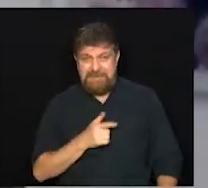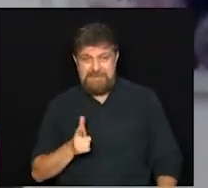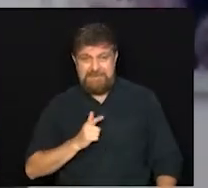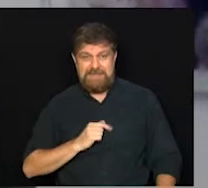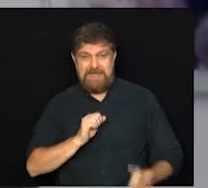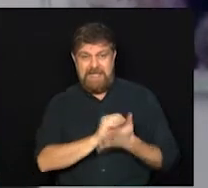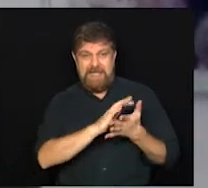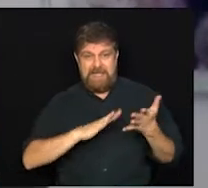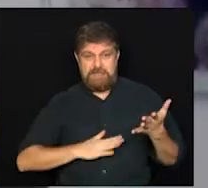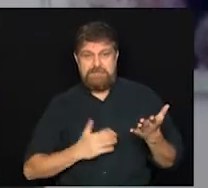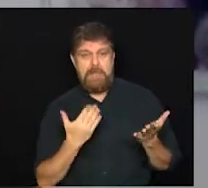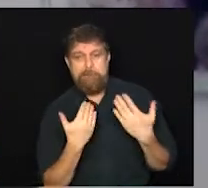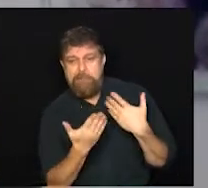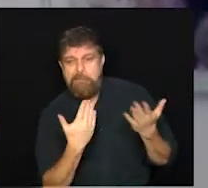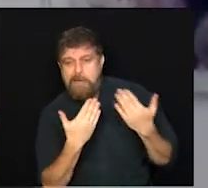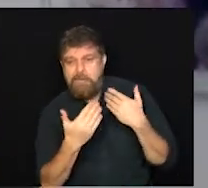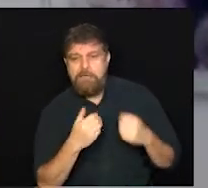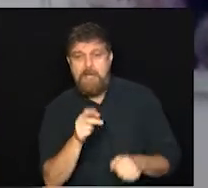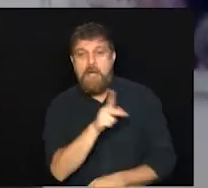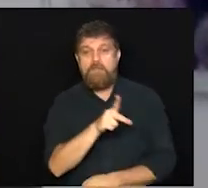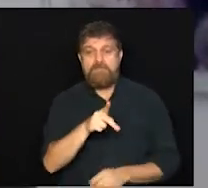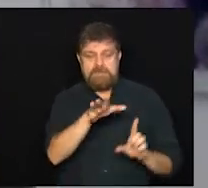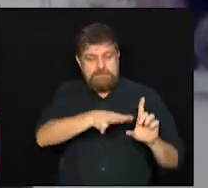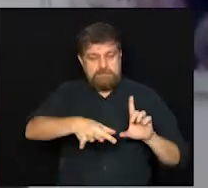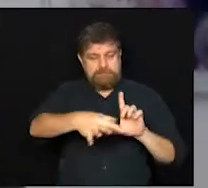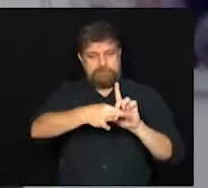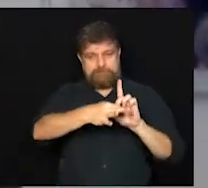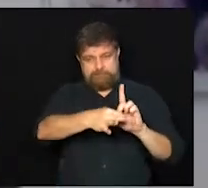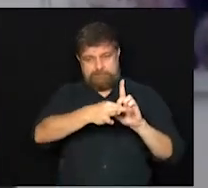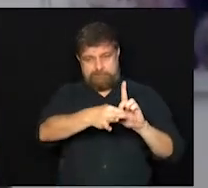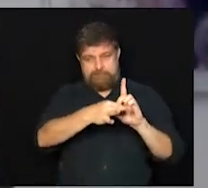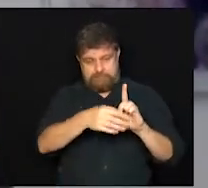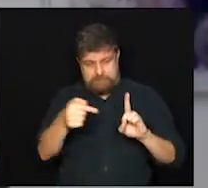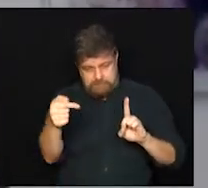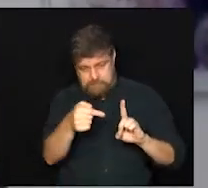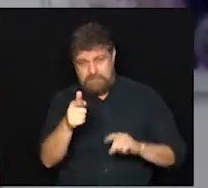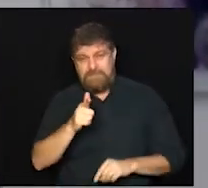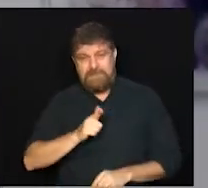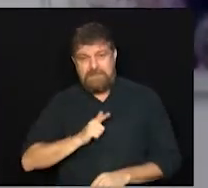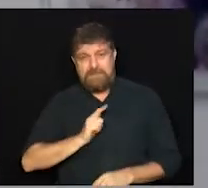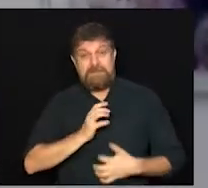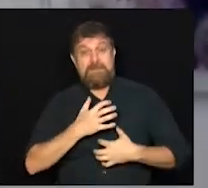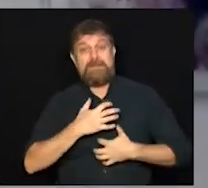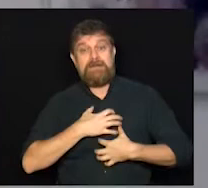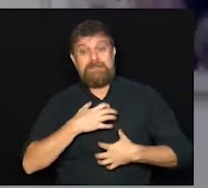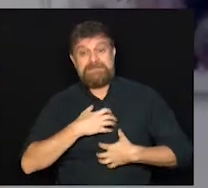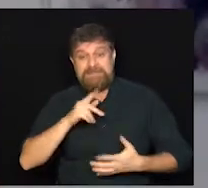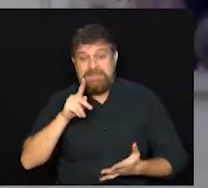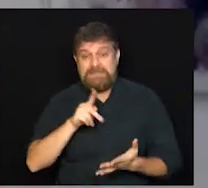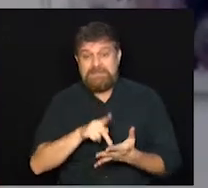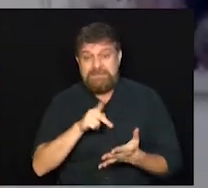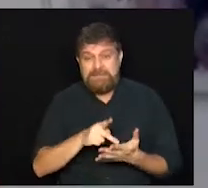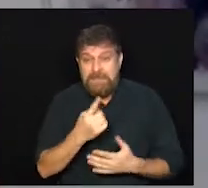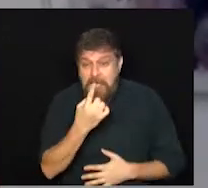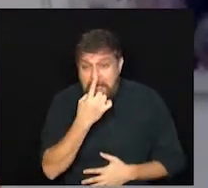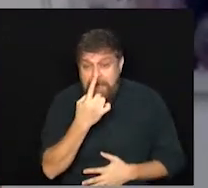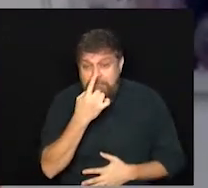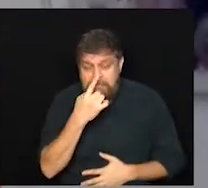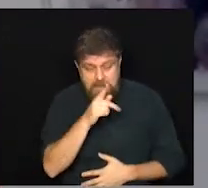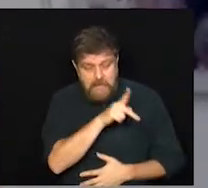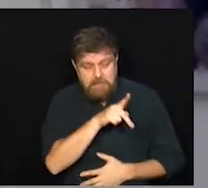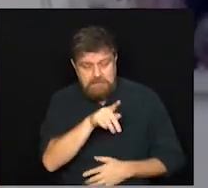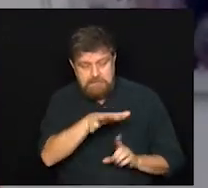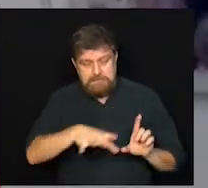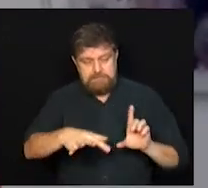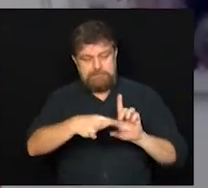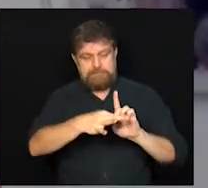é, como nós estamos aqui conversando, porque daí existe uma sensação verdadeira de proximidade. e de não